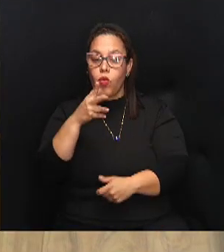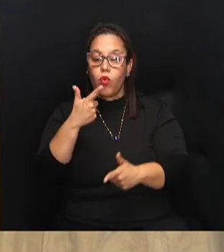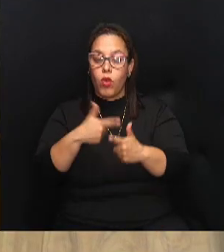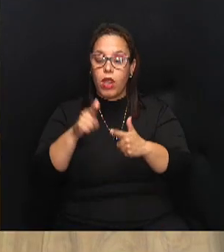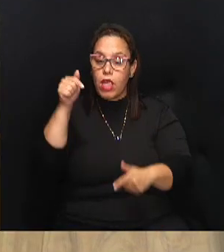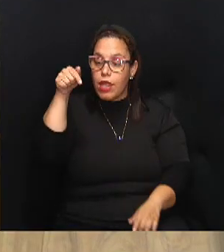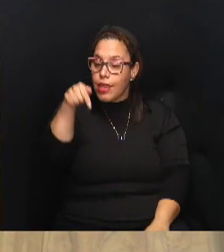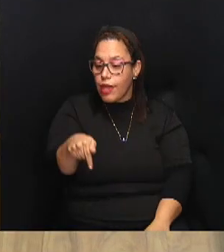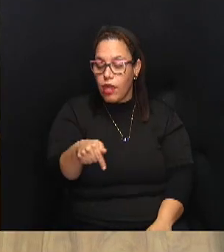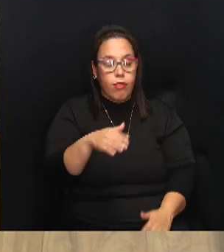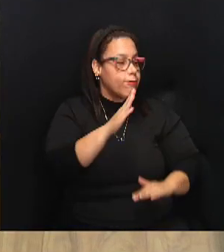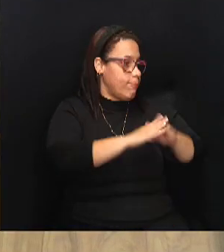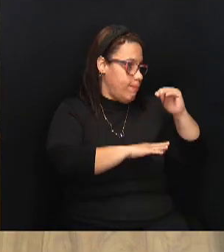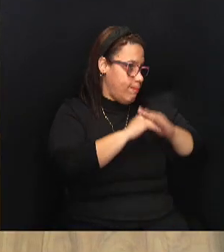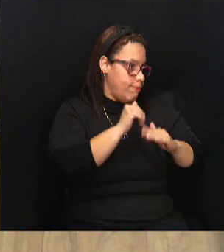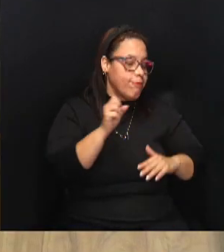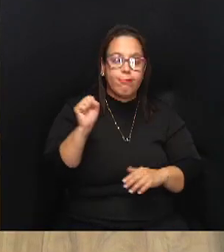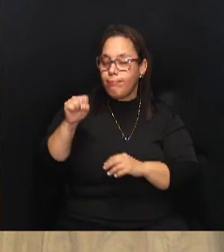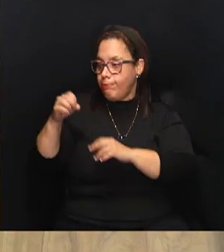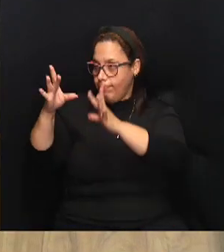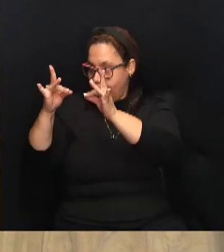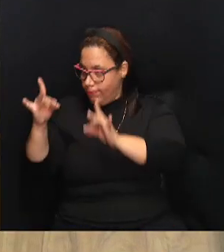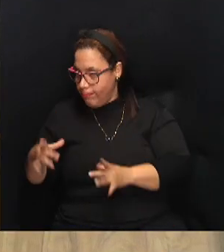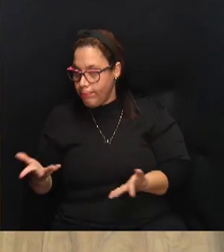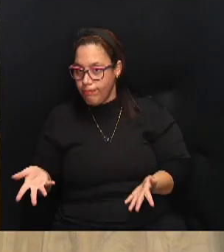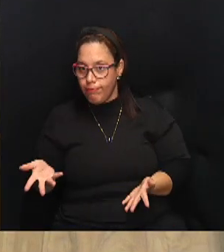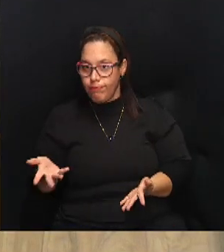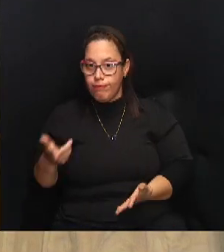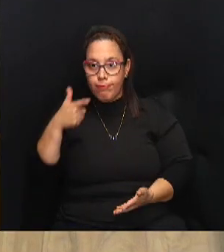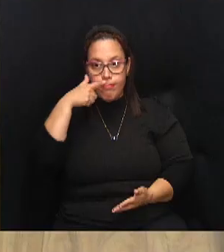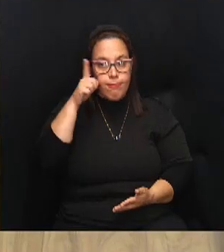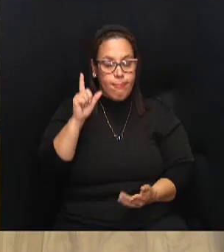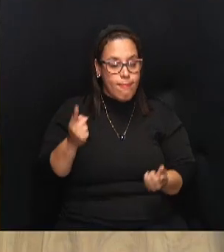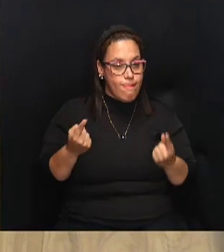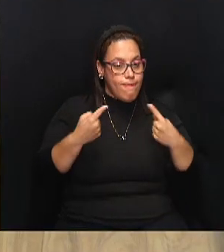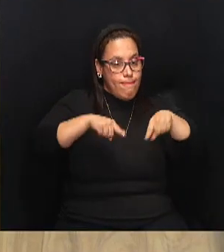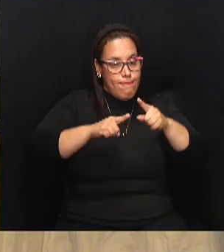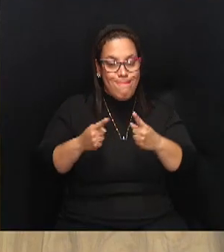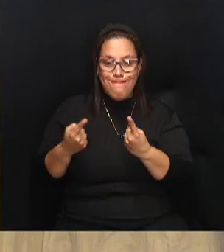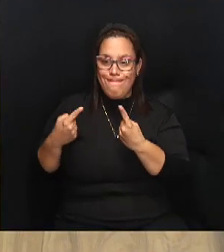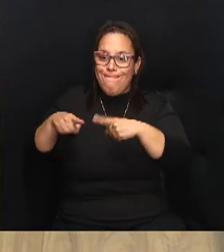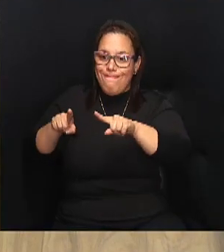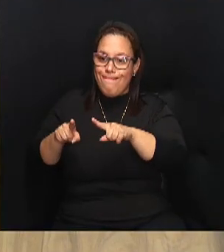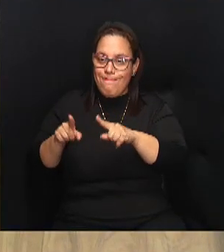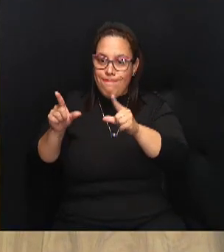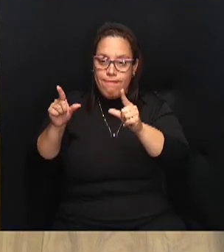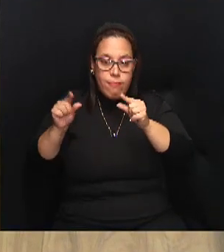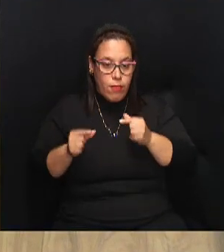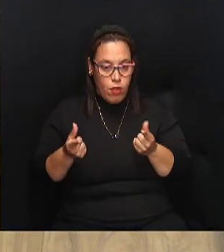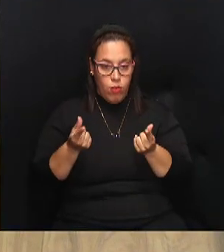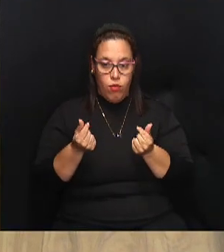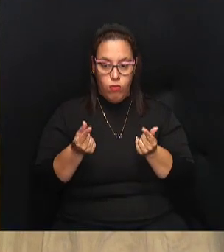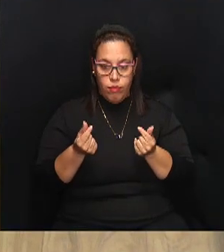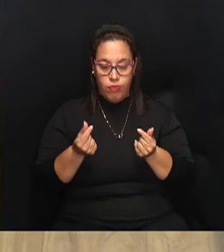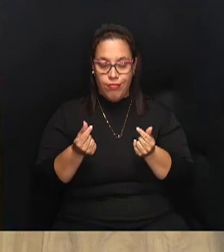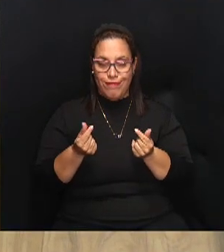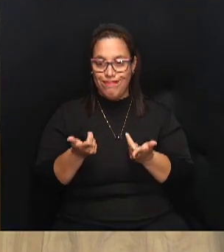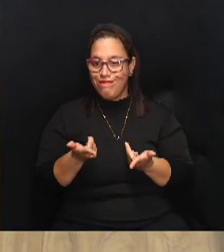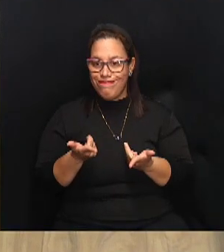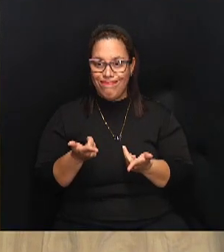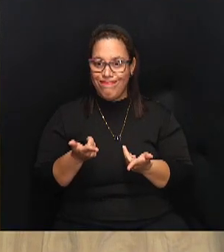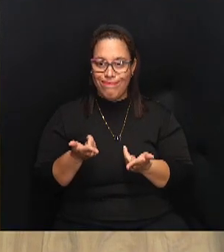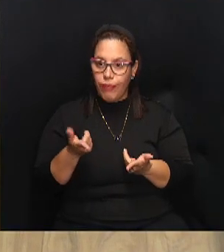lugar? Ações, né? Ações específicas. Né? Então a gente vai conseguir combater mais, otimizar os recursos, porque senão a gente